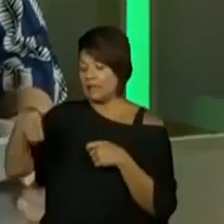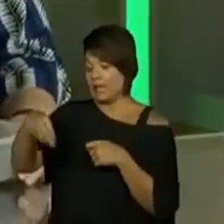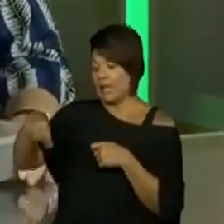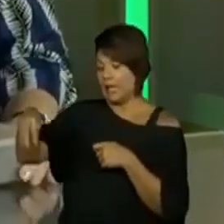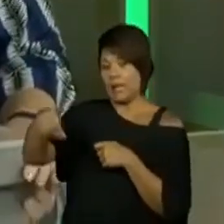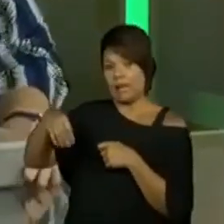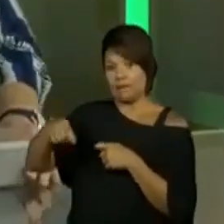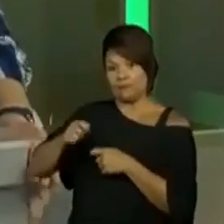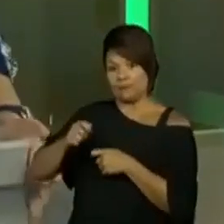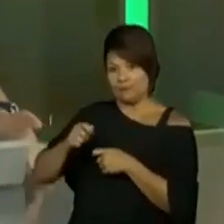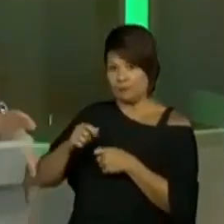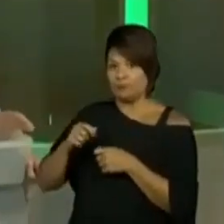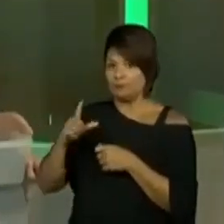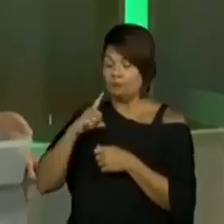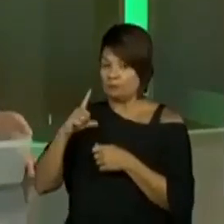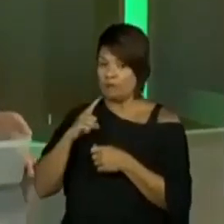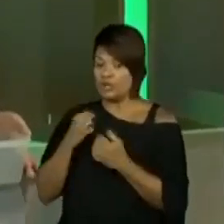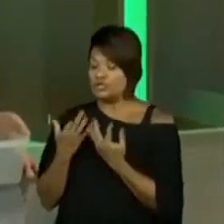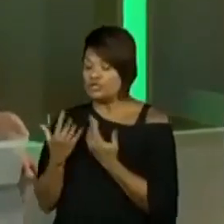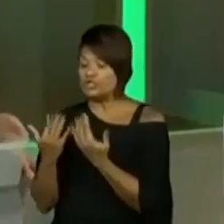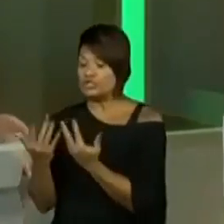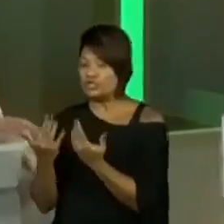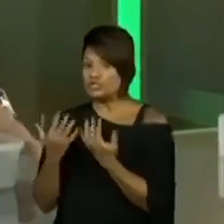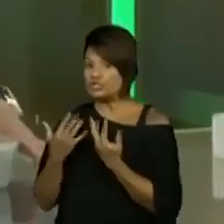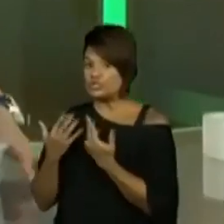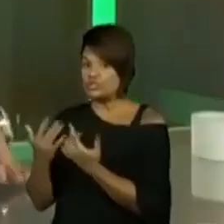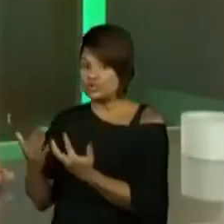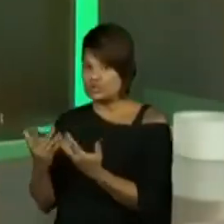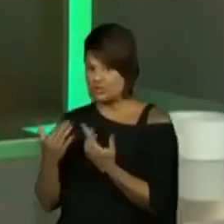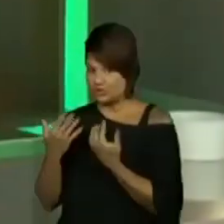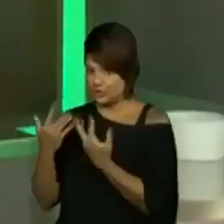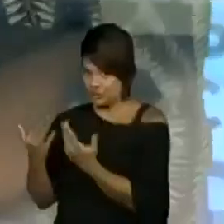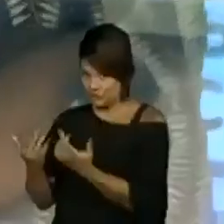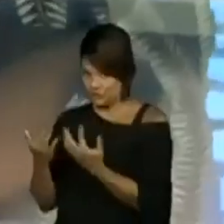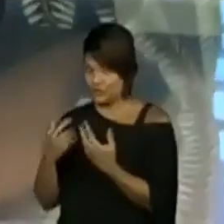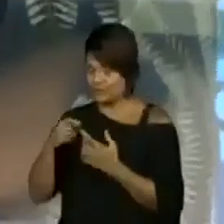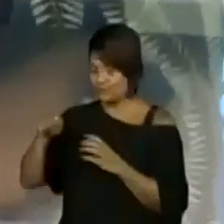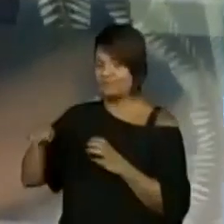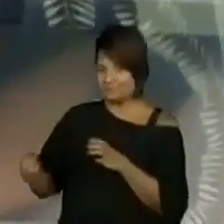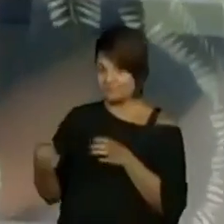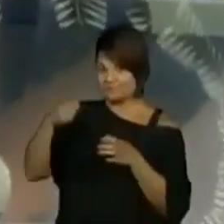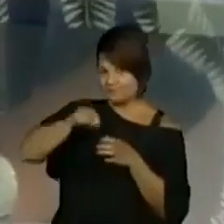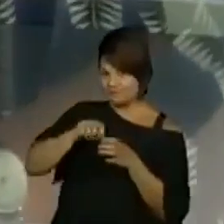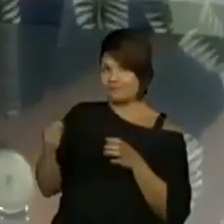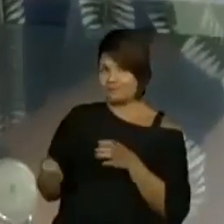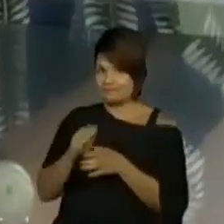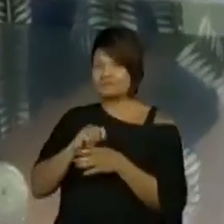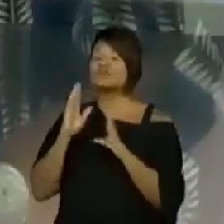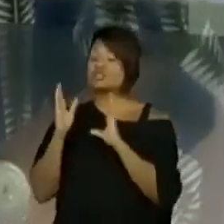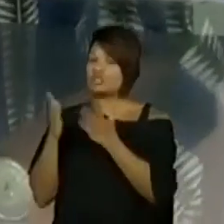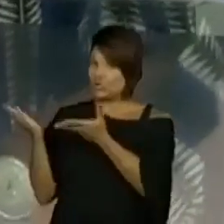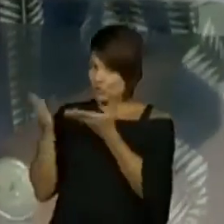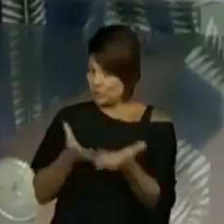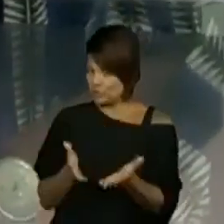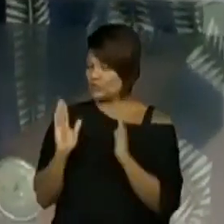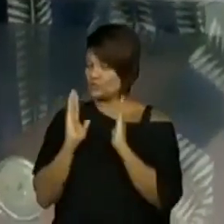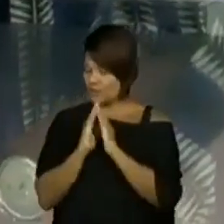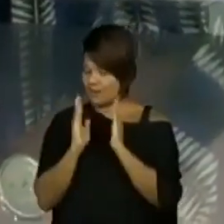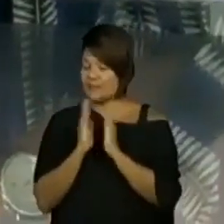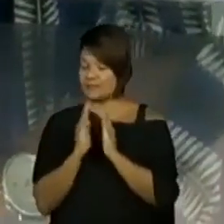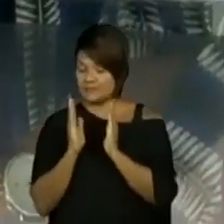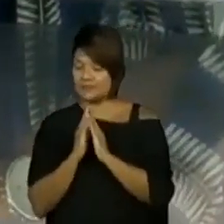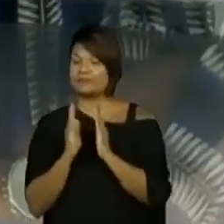jardim. Como eu não tinha um jardim aqui para poder retirar, eu já trouxe a terra de casa, tá